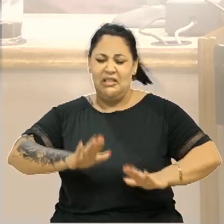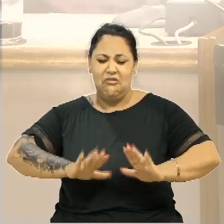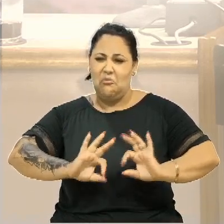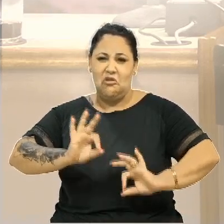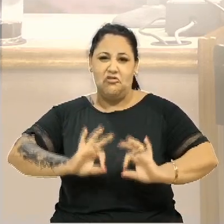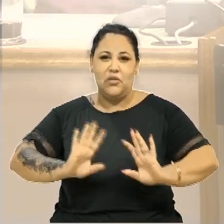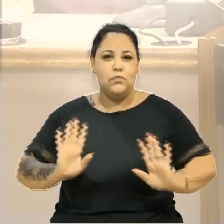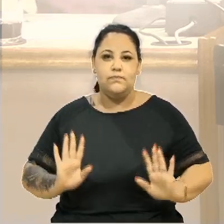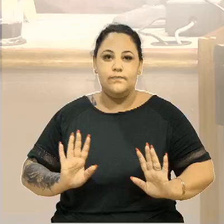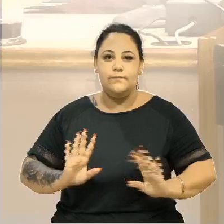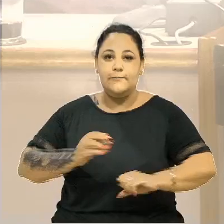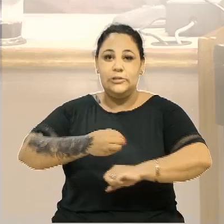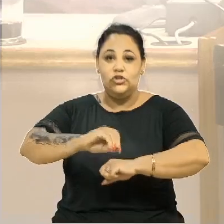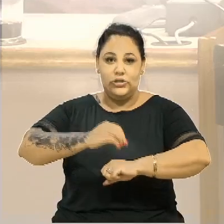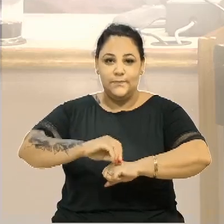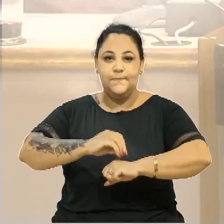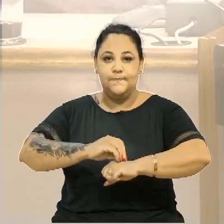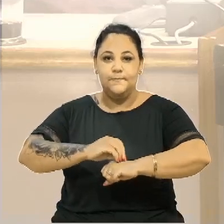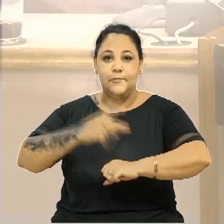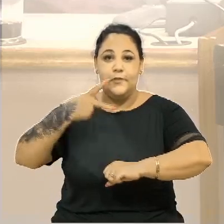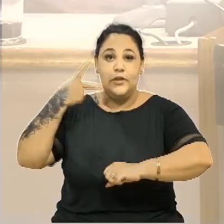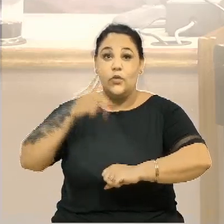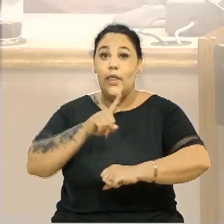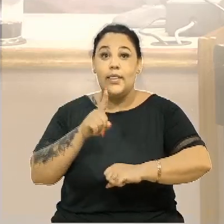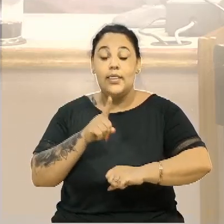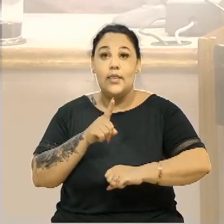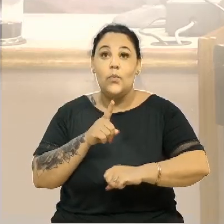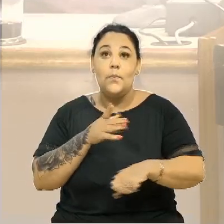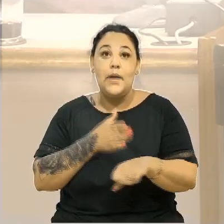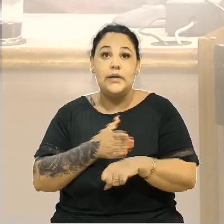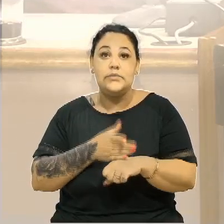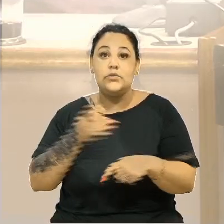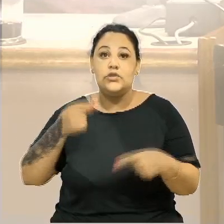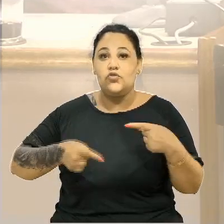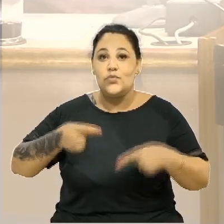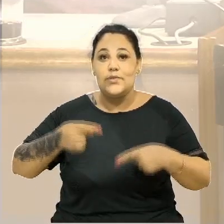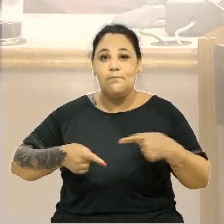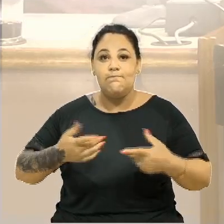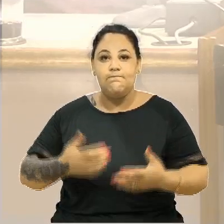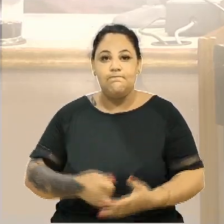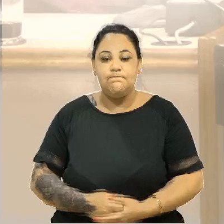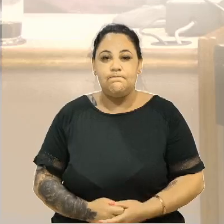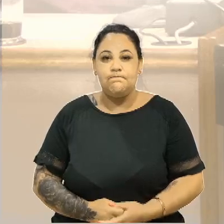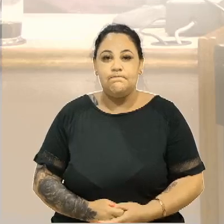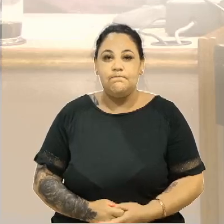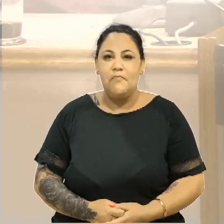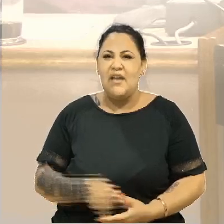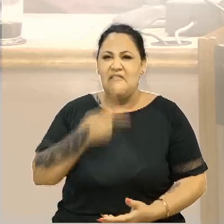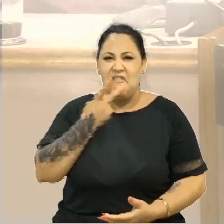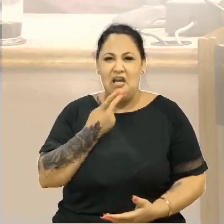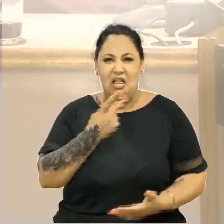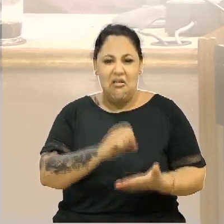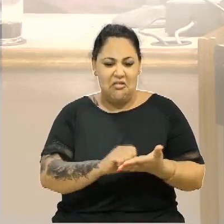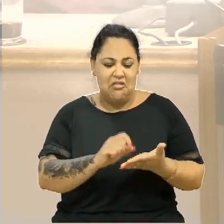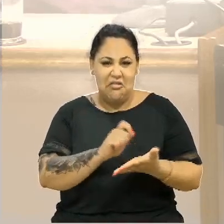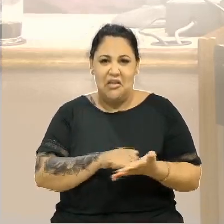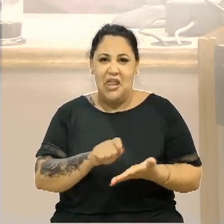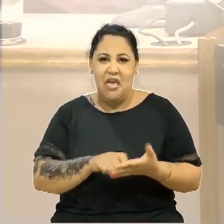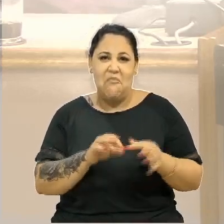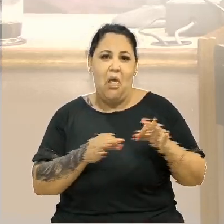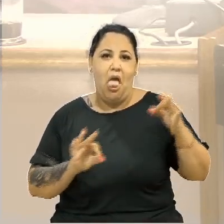que propõe e não entram no debate. E falam, escrevem e falam na rádio o que